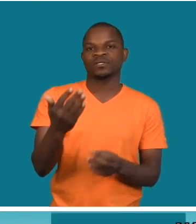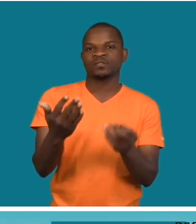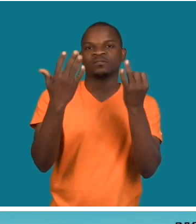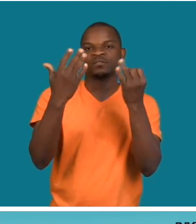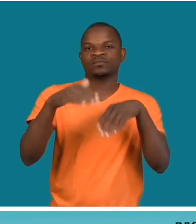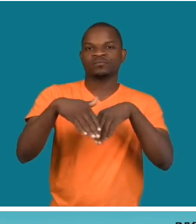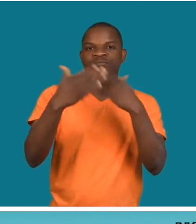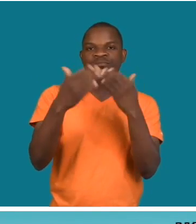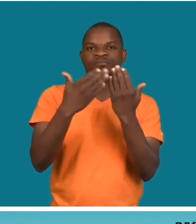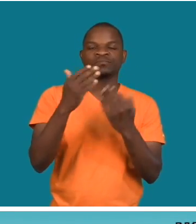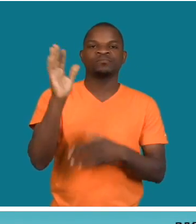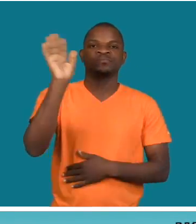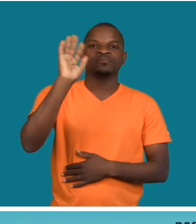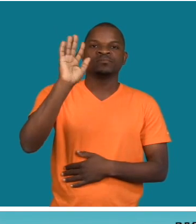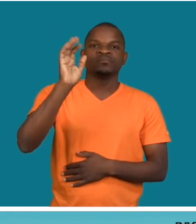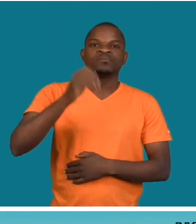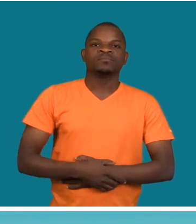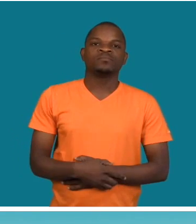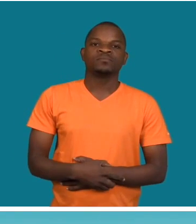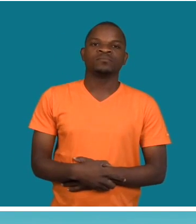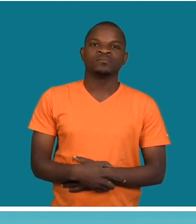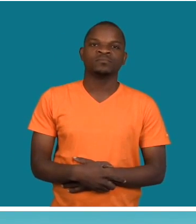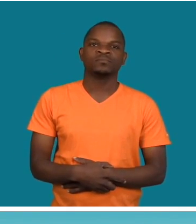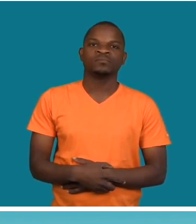voltamos daqui às sete dias. Até lá.